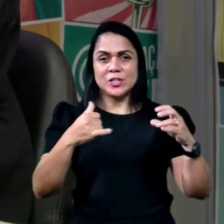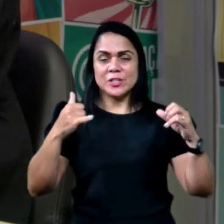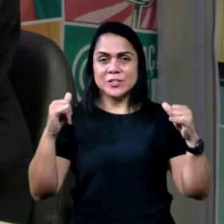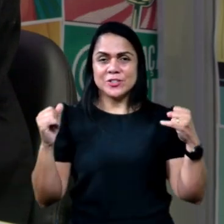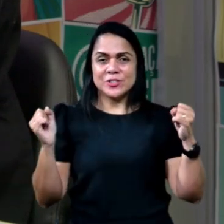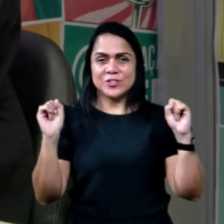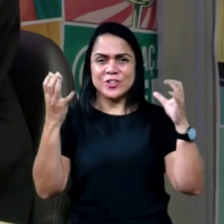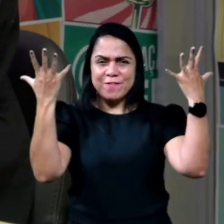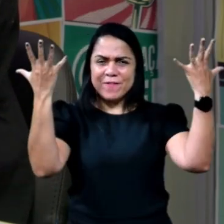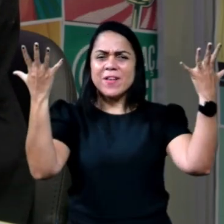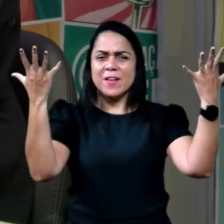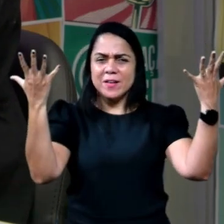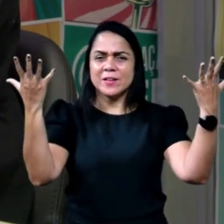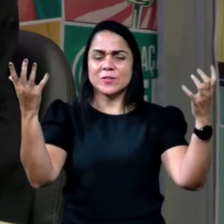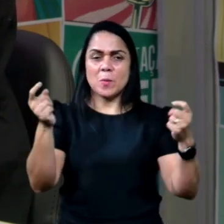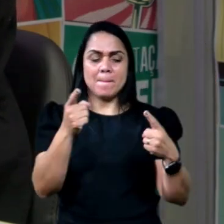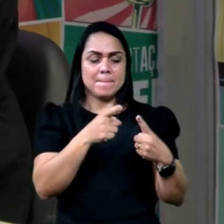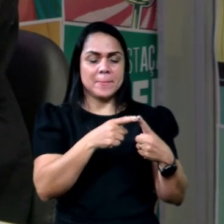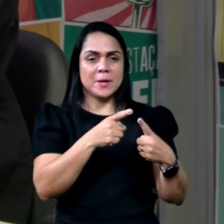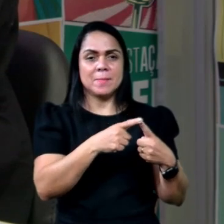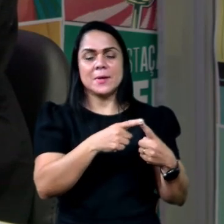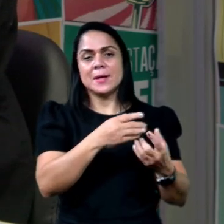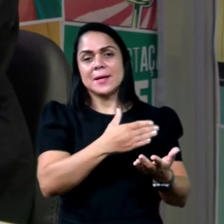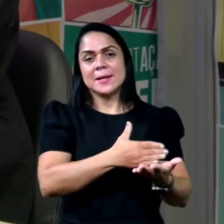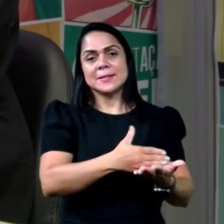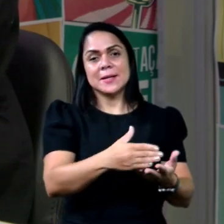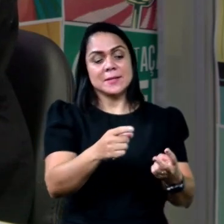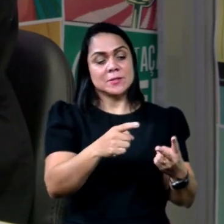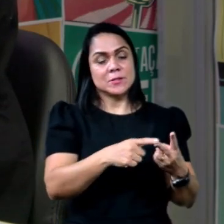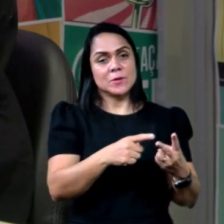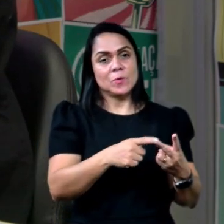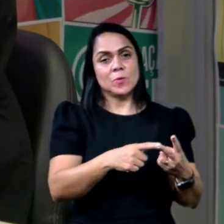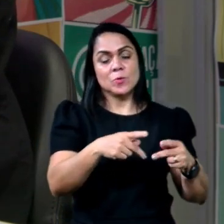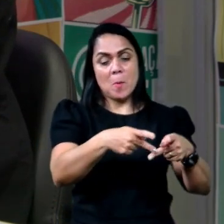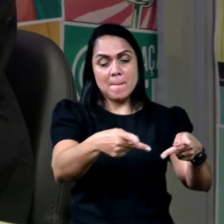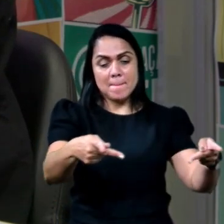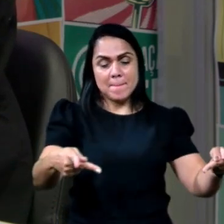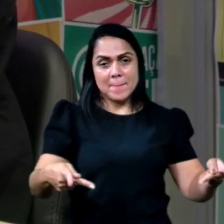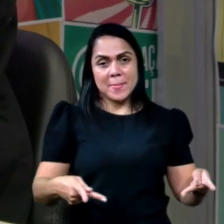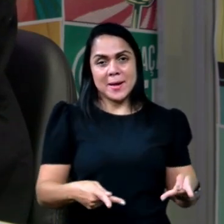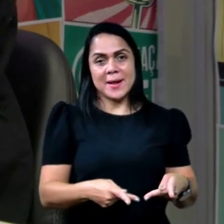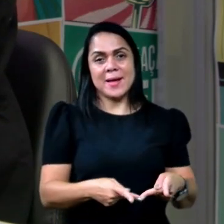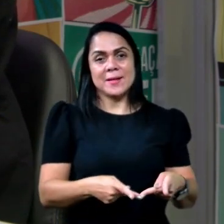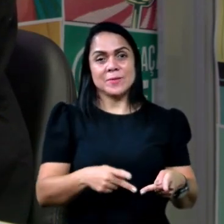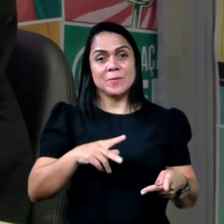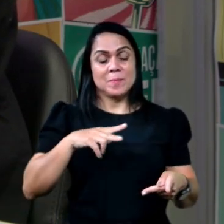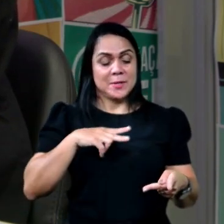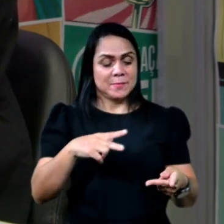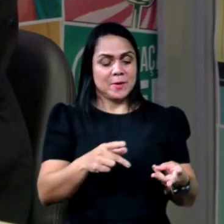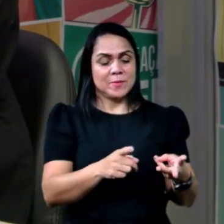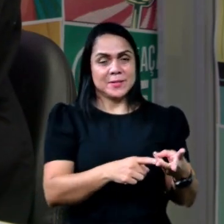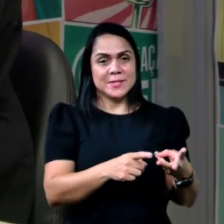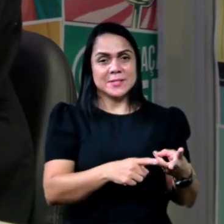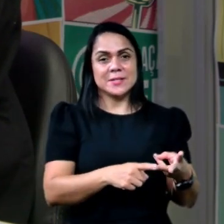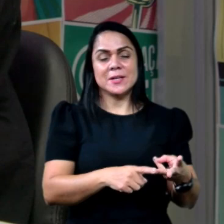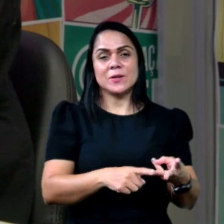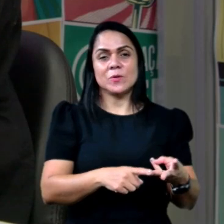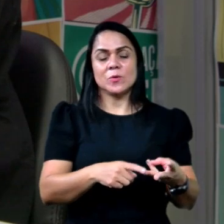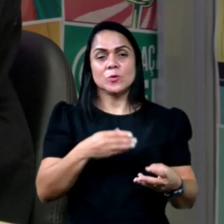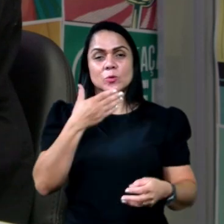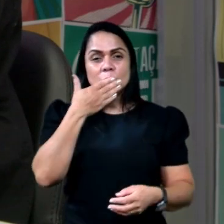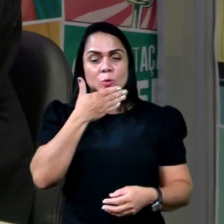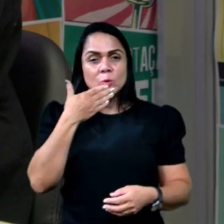dia entrada, segundo prato principal, terceiro sobremesa. Tínhamos 4 grupos, cada grupo com